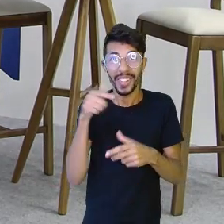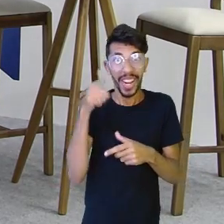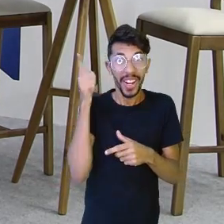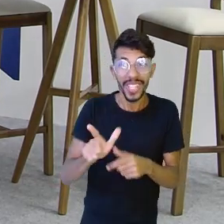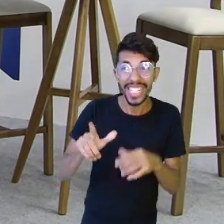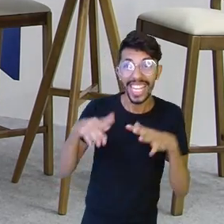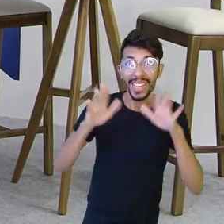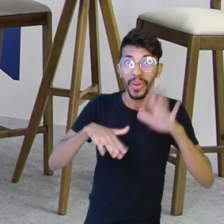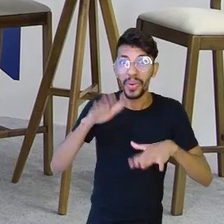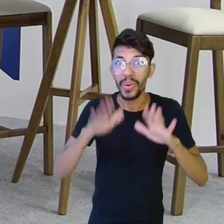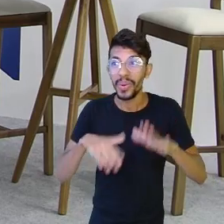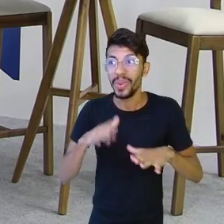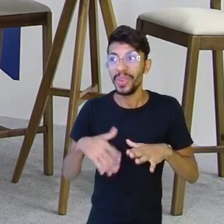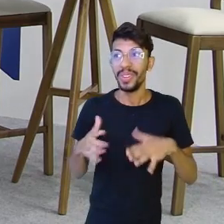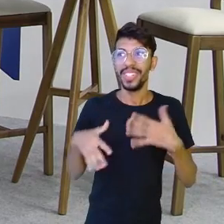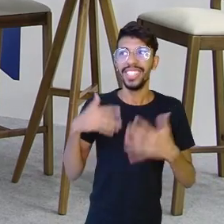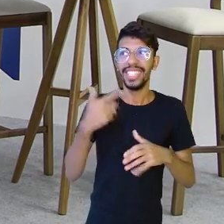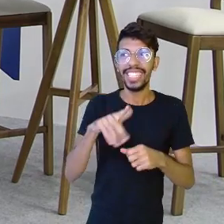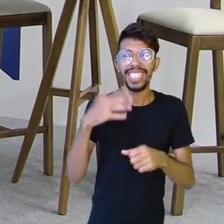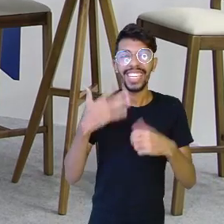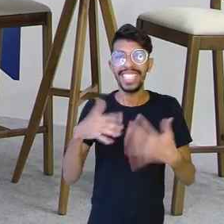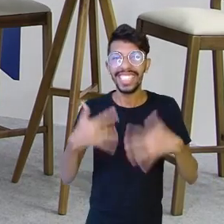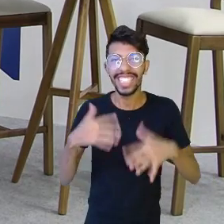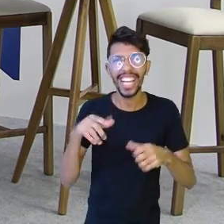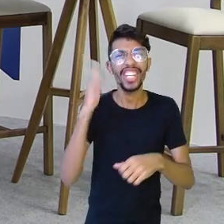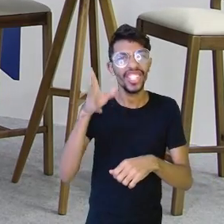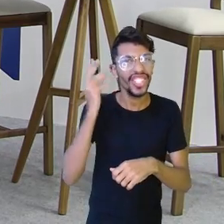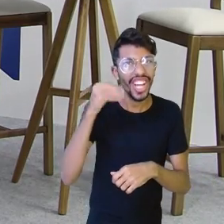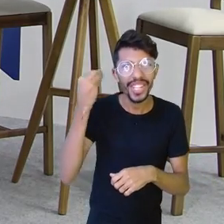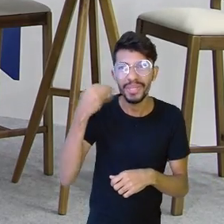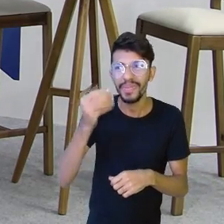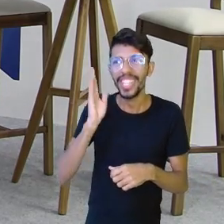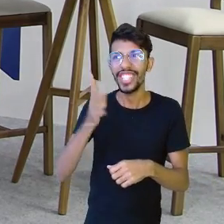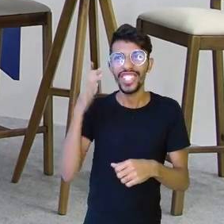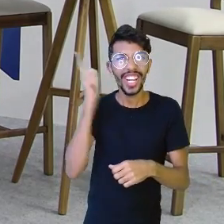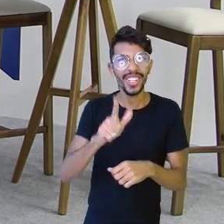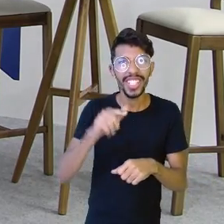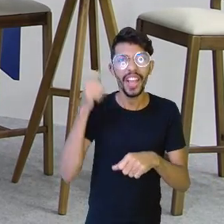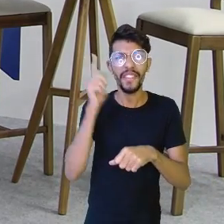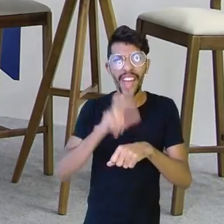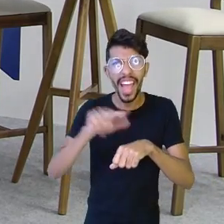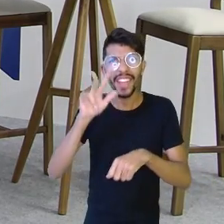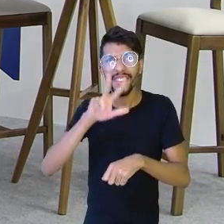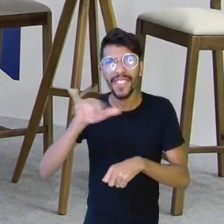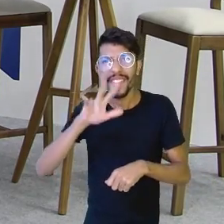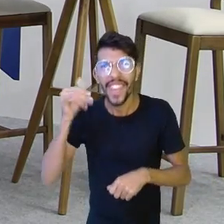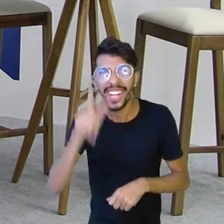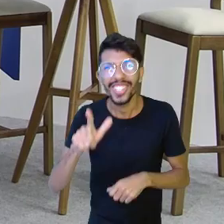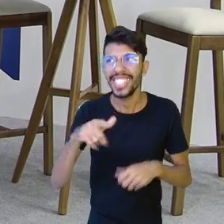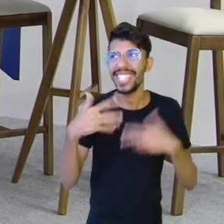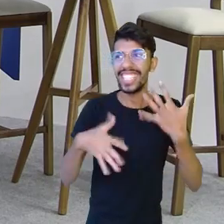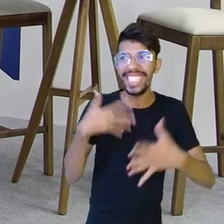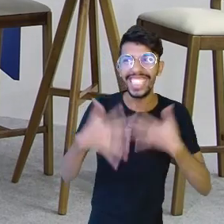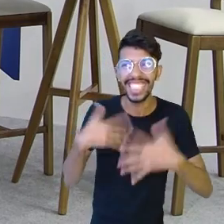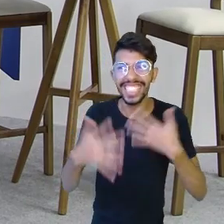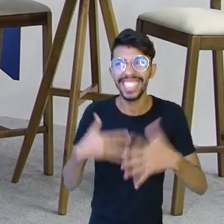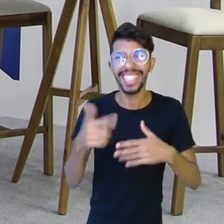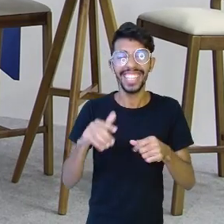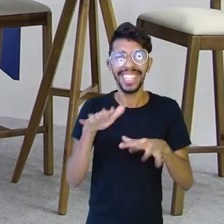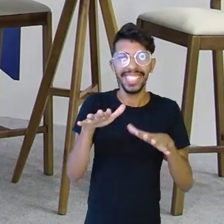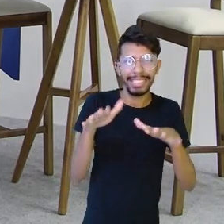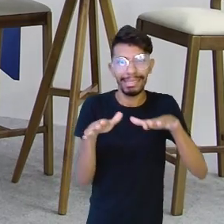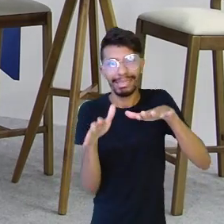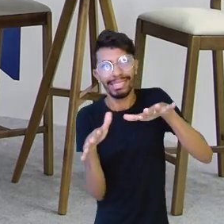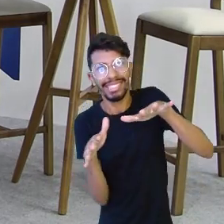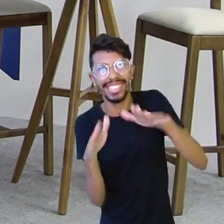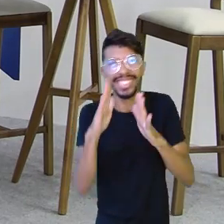aí, por favor. Ela já treinou antes. Ela já tá experiente no Ai, negócio. minha gente. Será que ela vai? Será que ela vai conseguir? Vai cair, e minha a torre gente. tá começando a ficar Ai, meu torta. Deus.